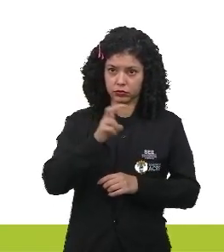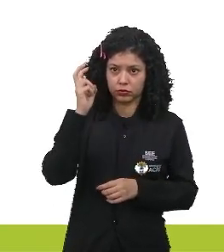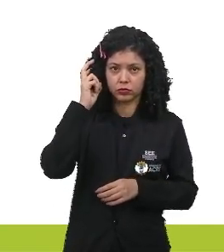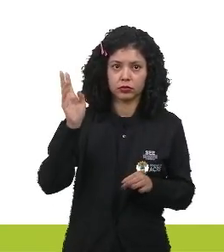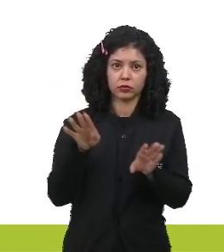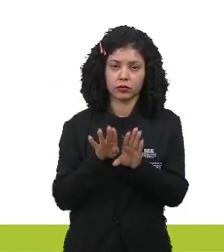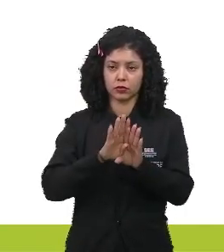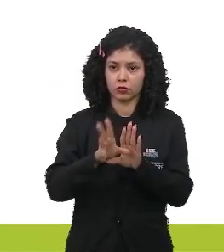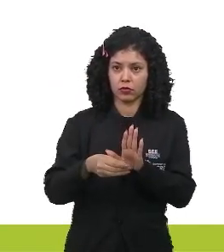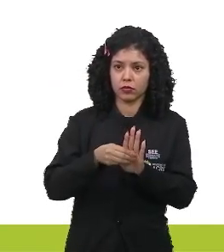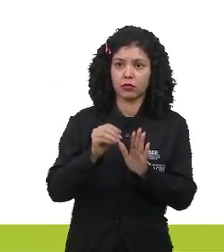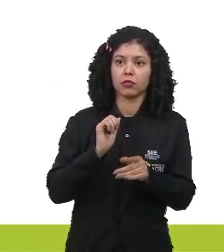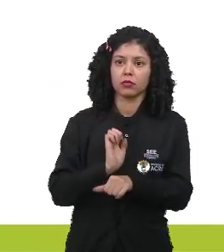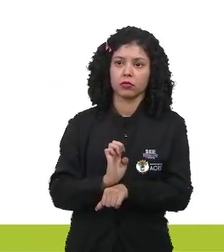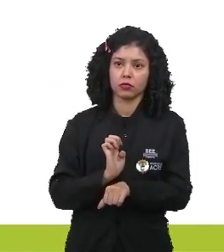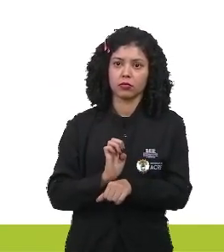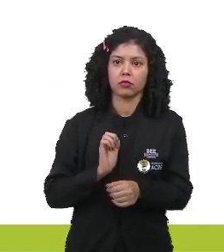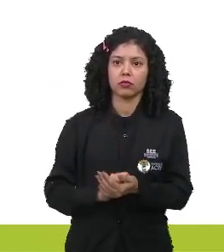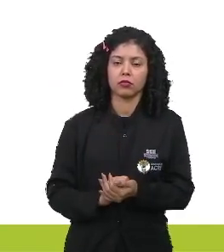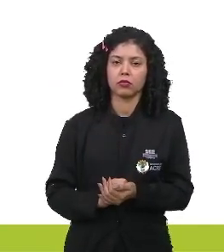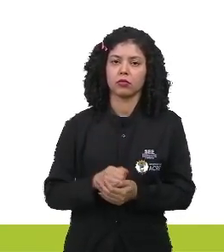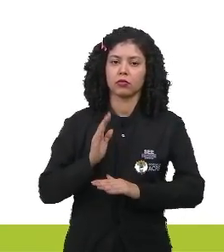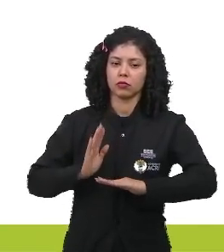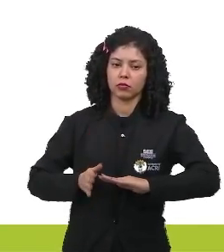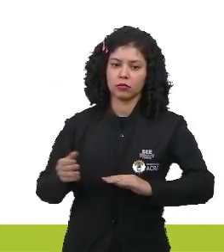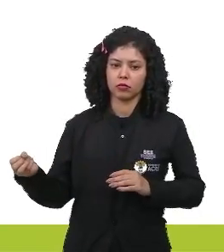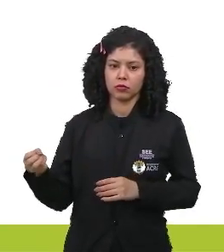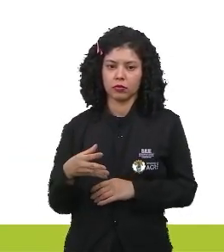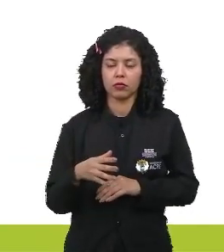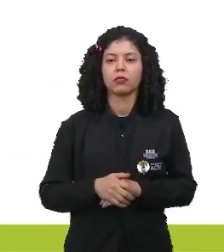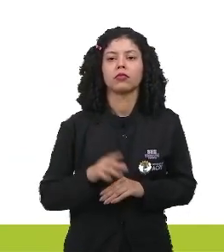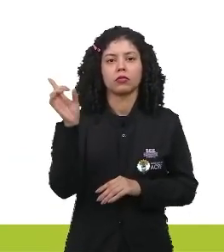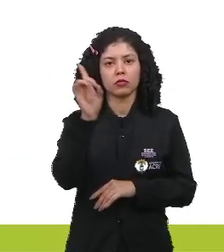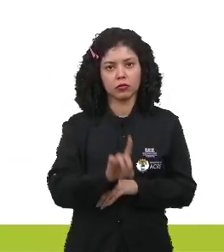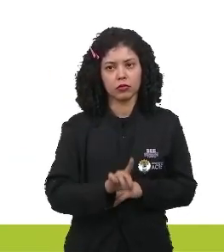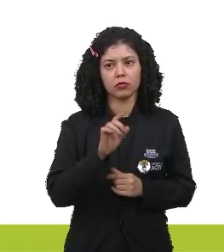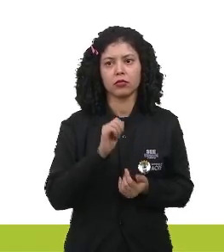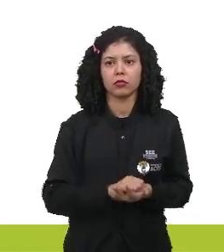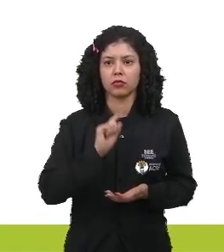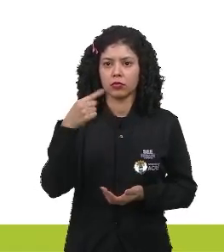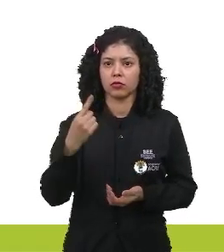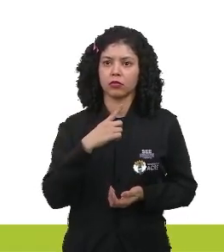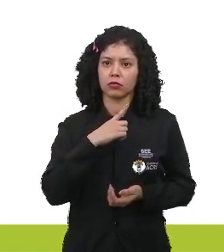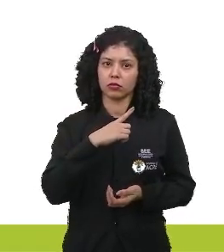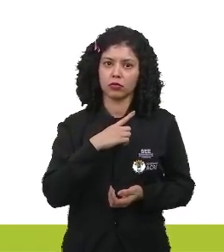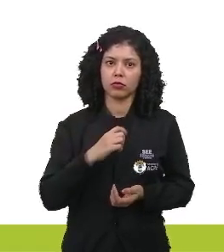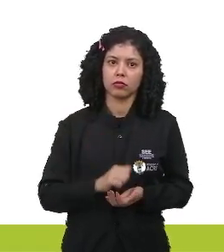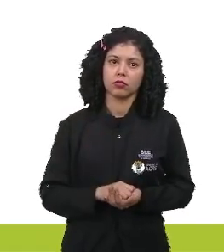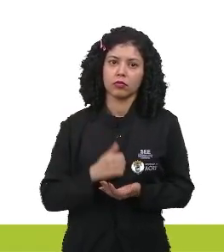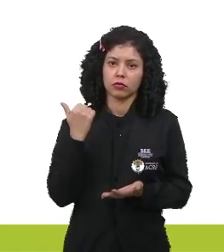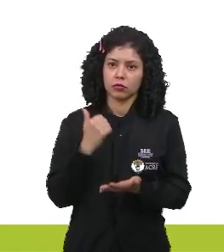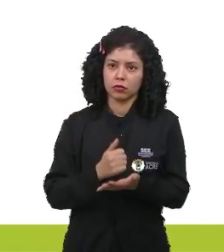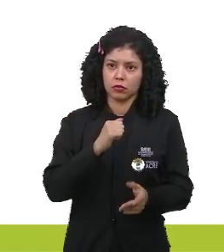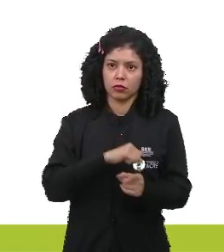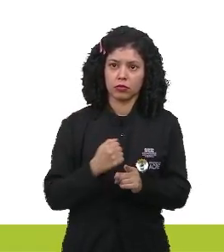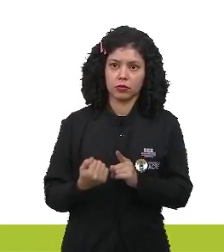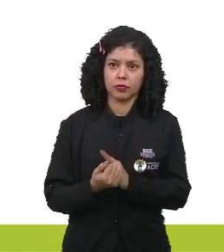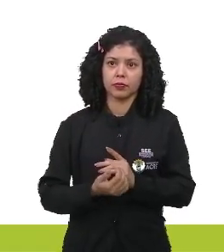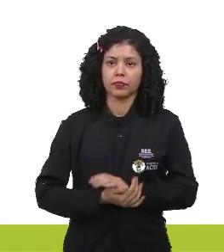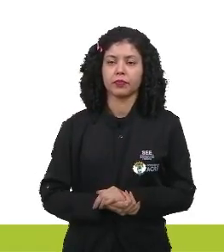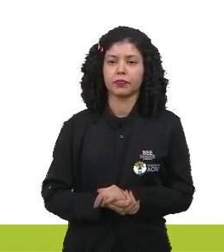aplicada ao estado moderno ao estado de direito aquilo que nós chamamos de contrato